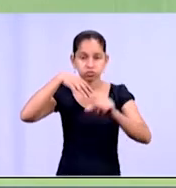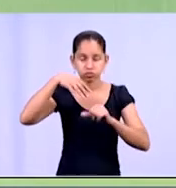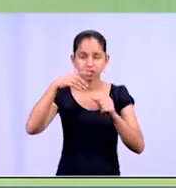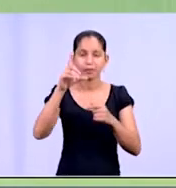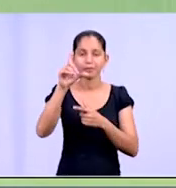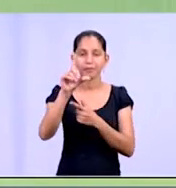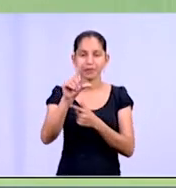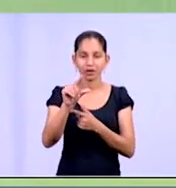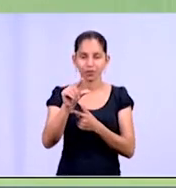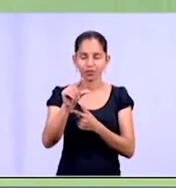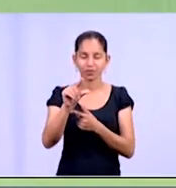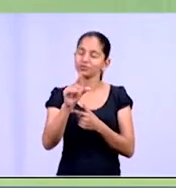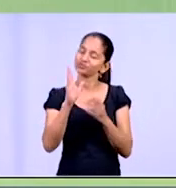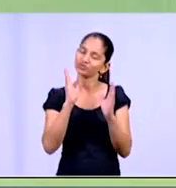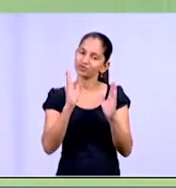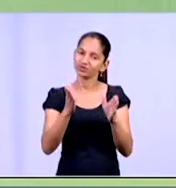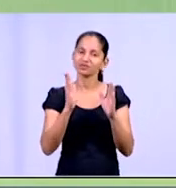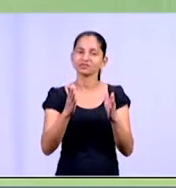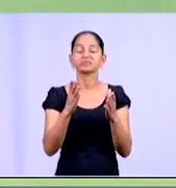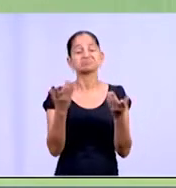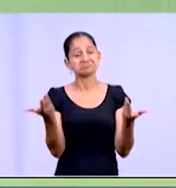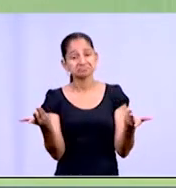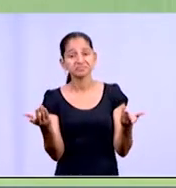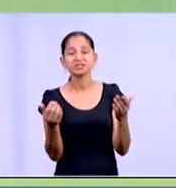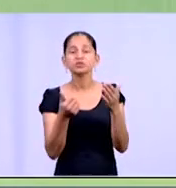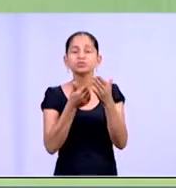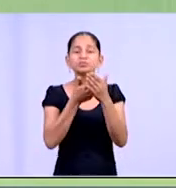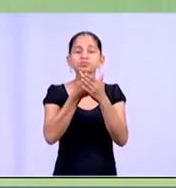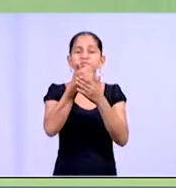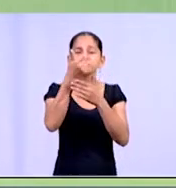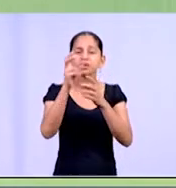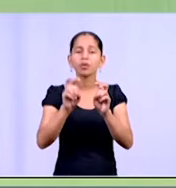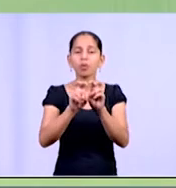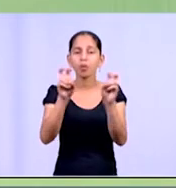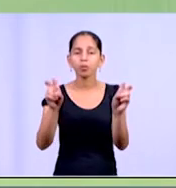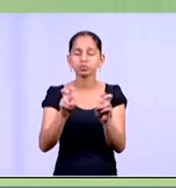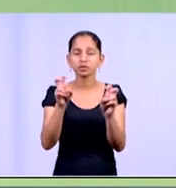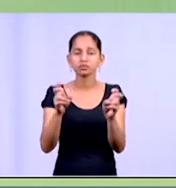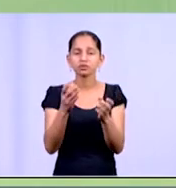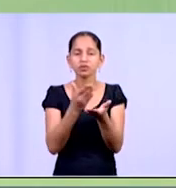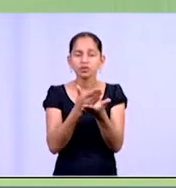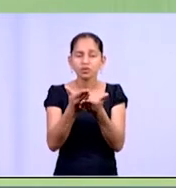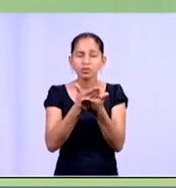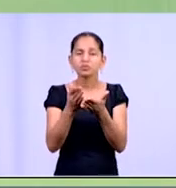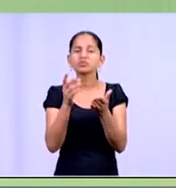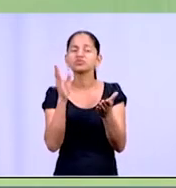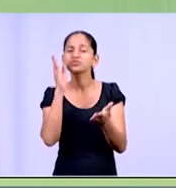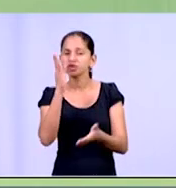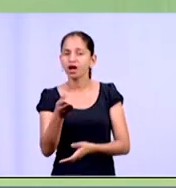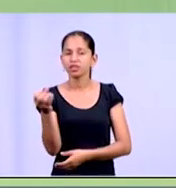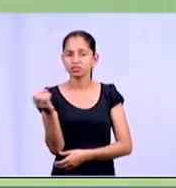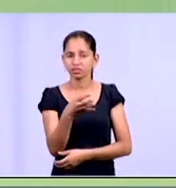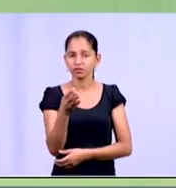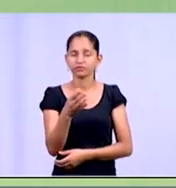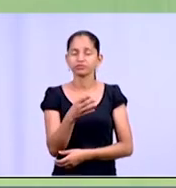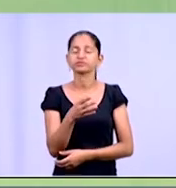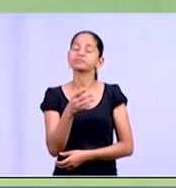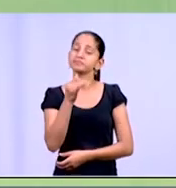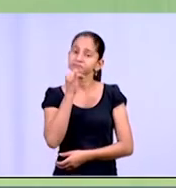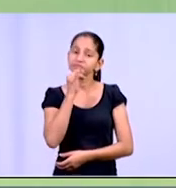menor. E o primeiro computador com transistor foi um fabricado no MIT,